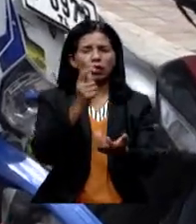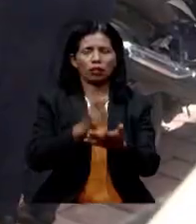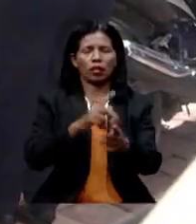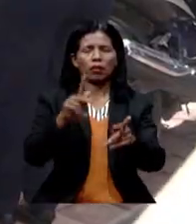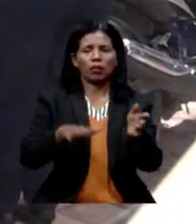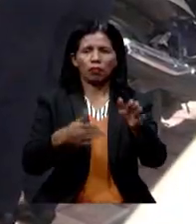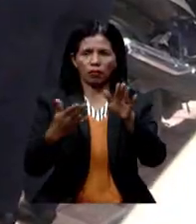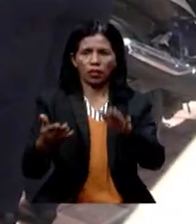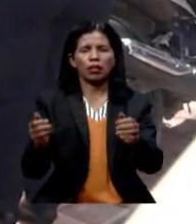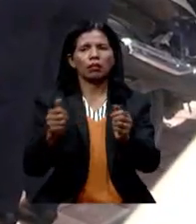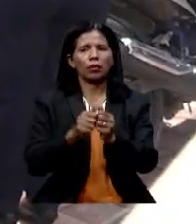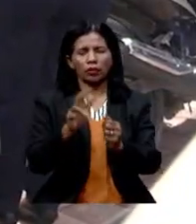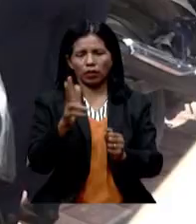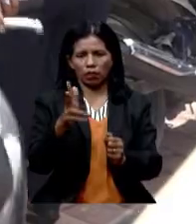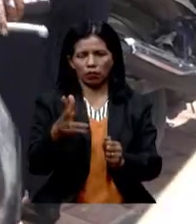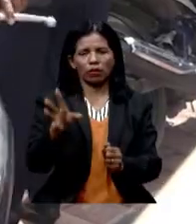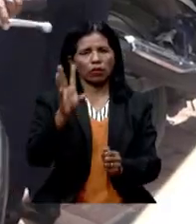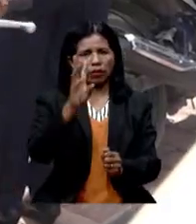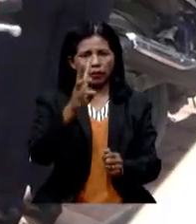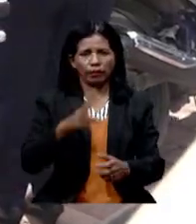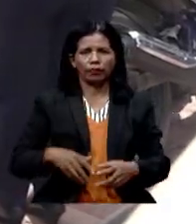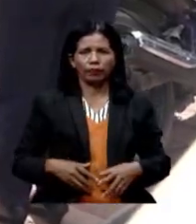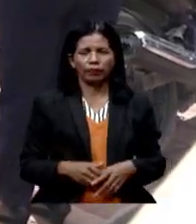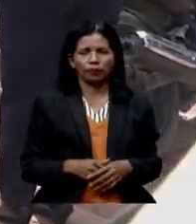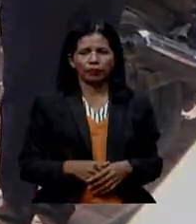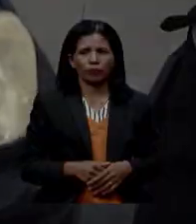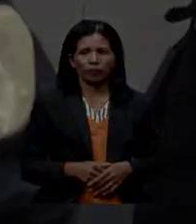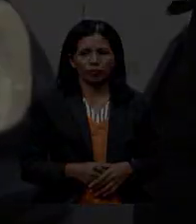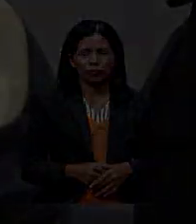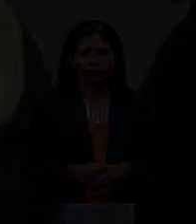convida a Mutuk Tolunuru Resinen, Emerenciana Martins, Tito Silva, GMN.